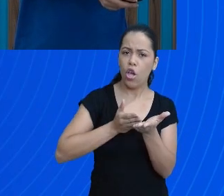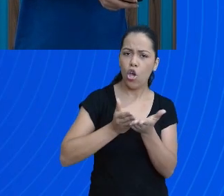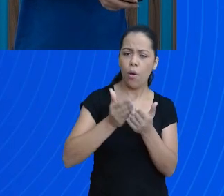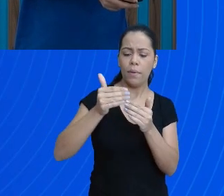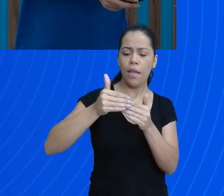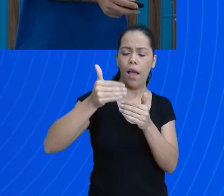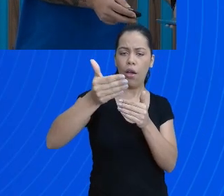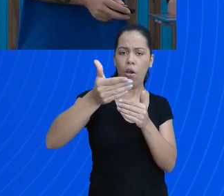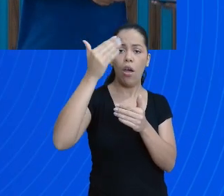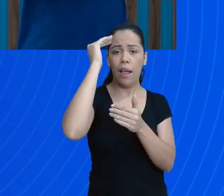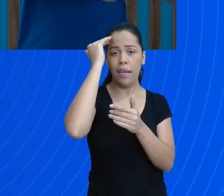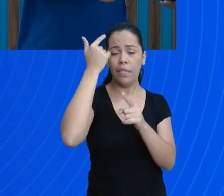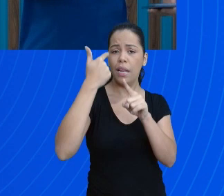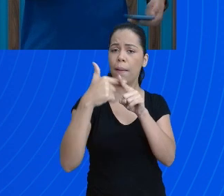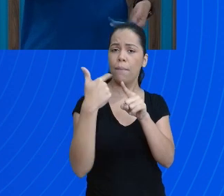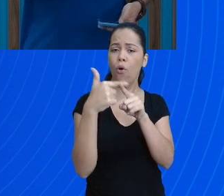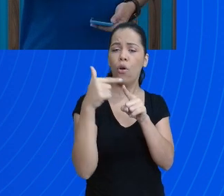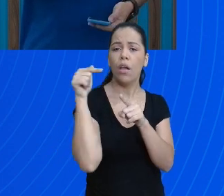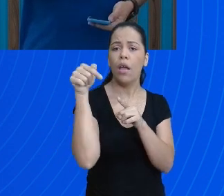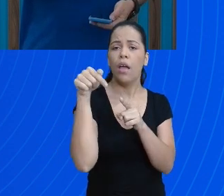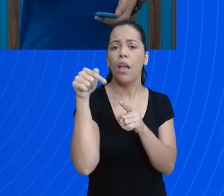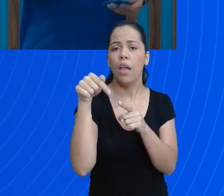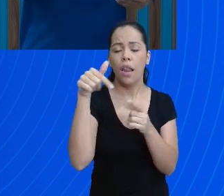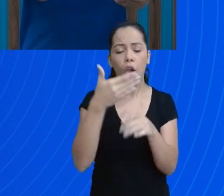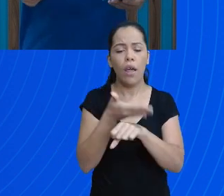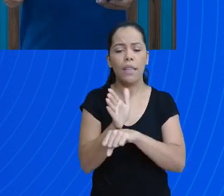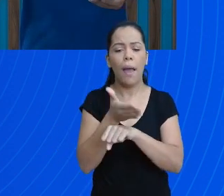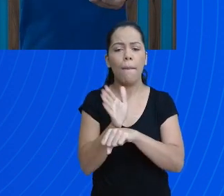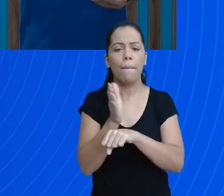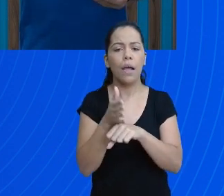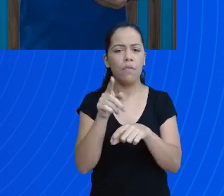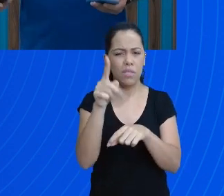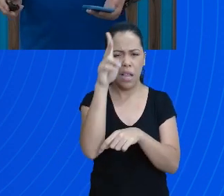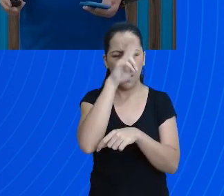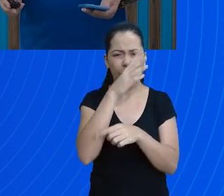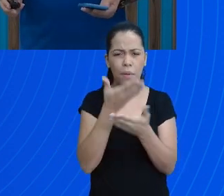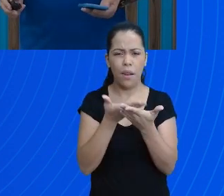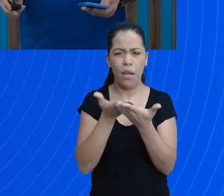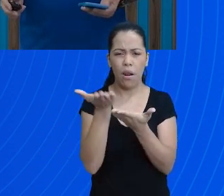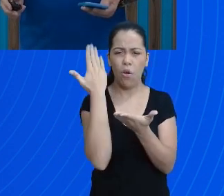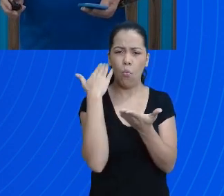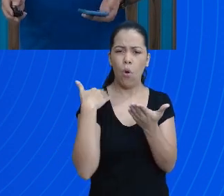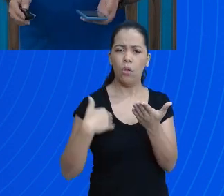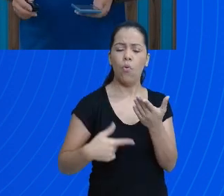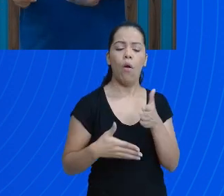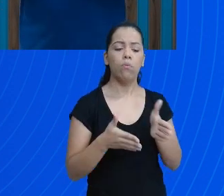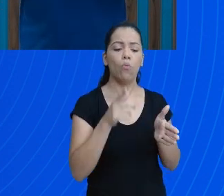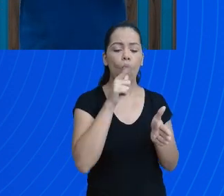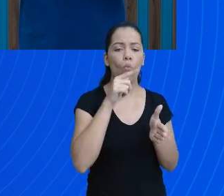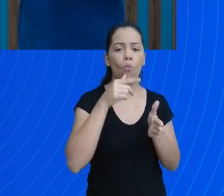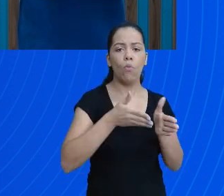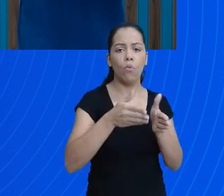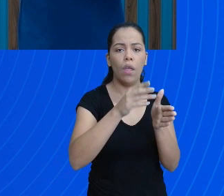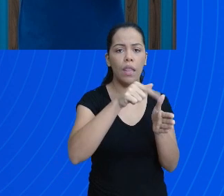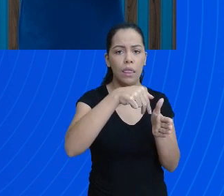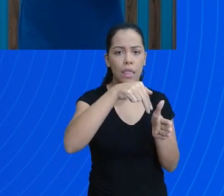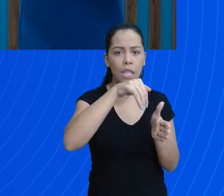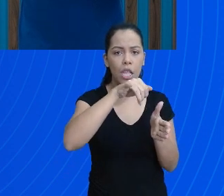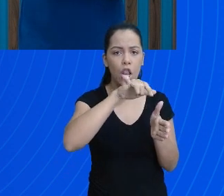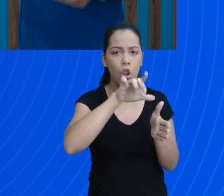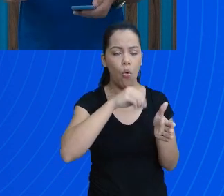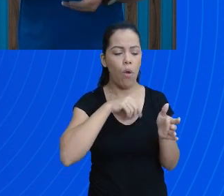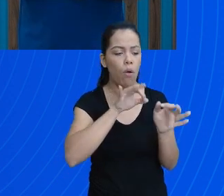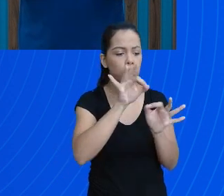um triângulo retângulo na prática, lembra da aula anterior, quando eu ia medir as margens do rio Nilo, ele se transformou nesse